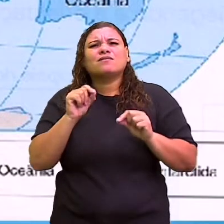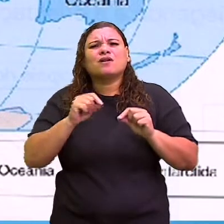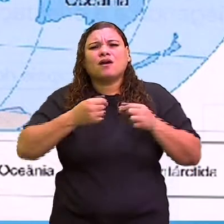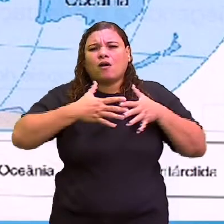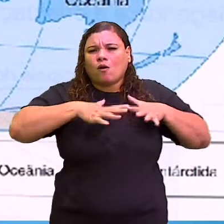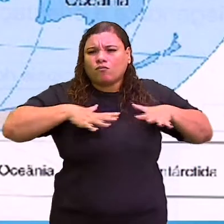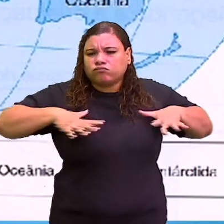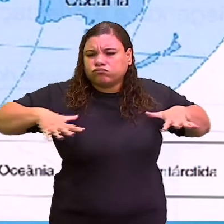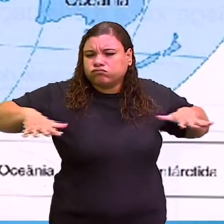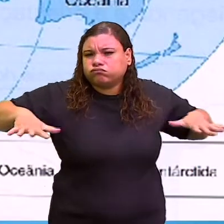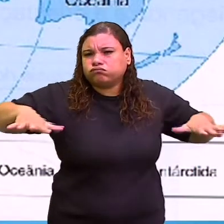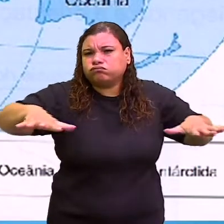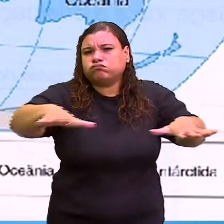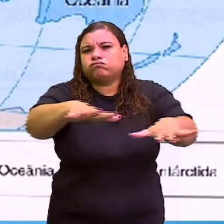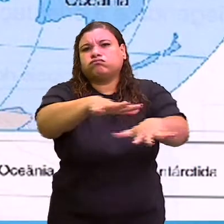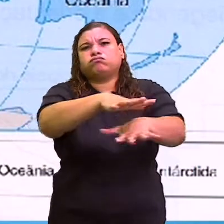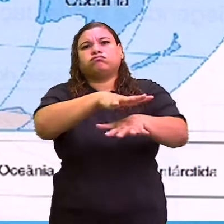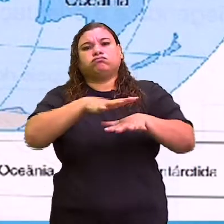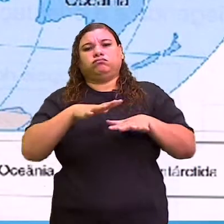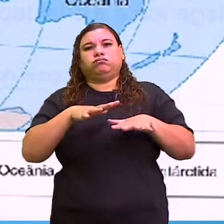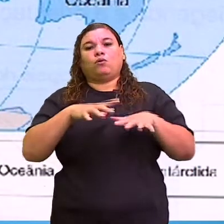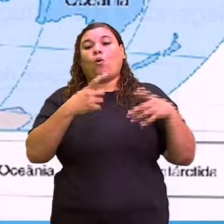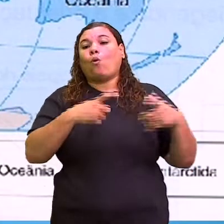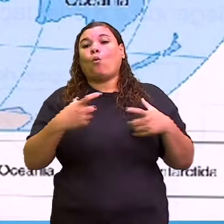na zona tropical.